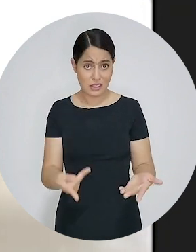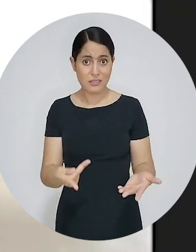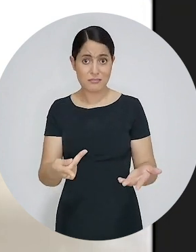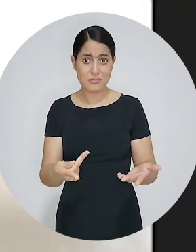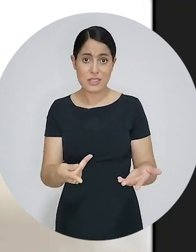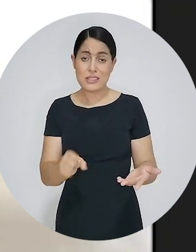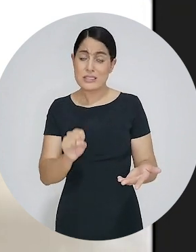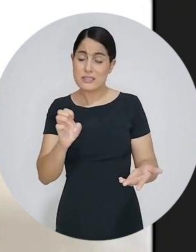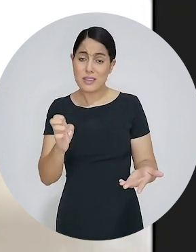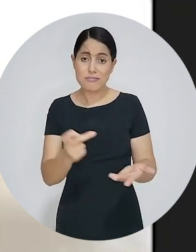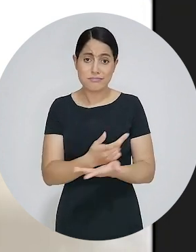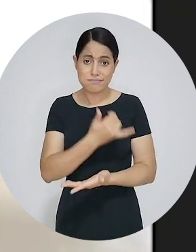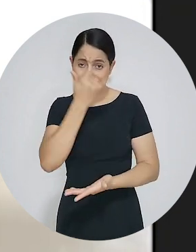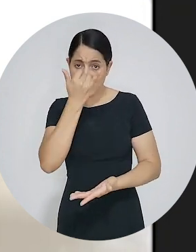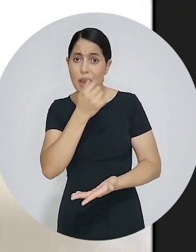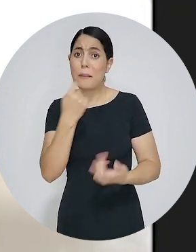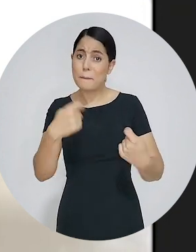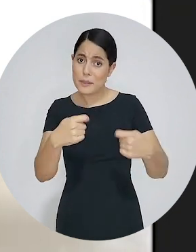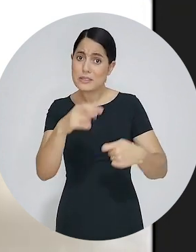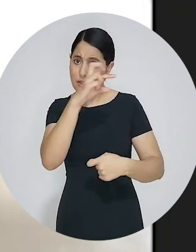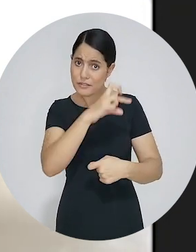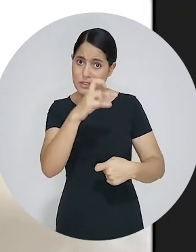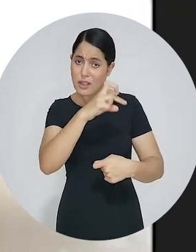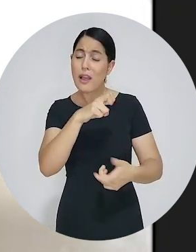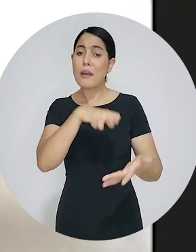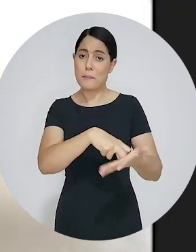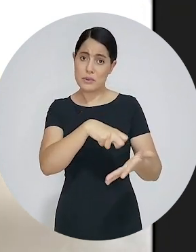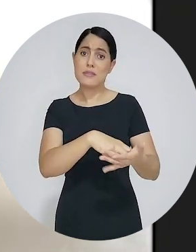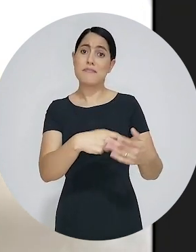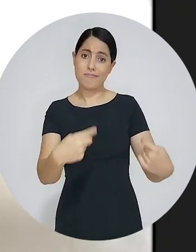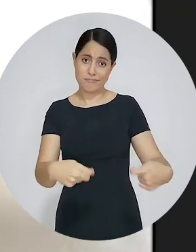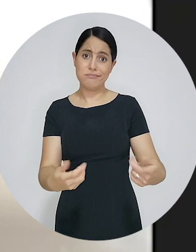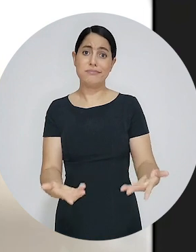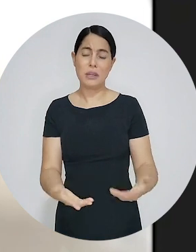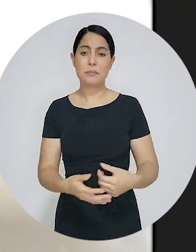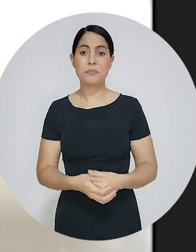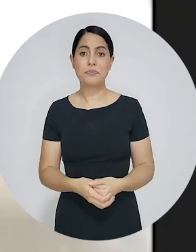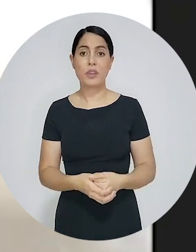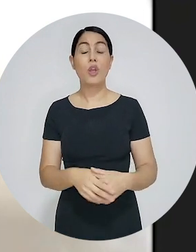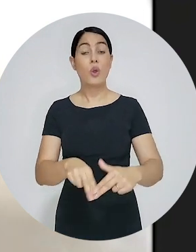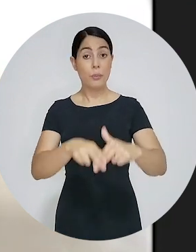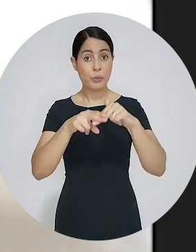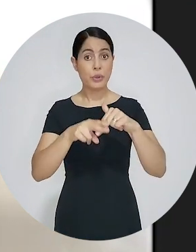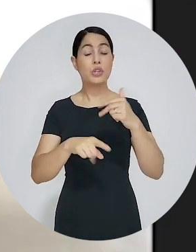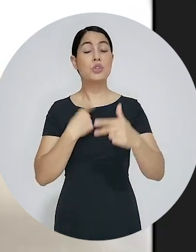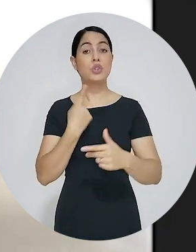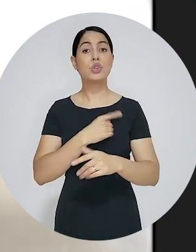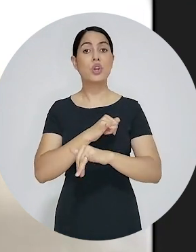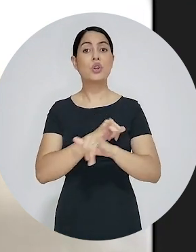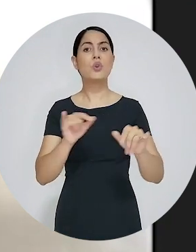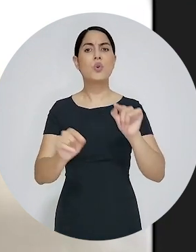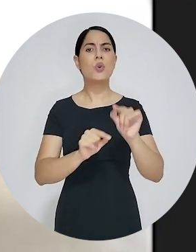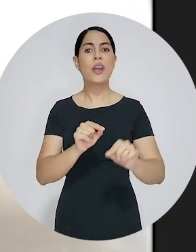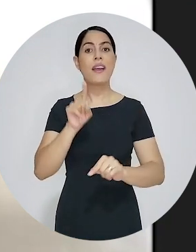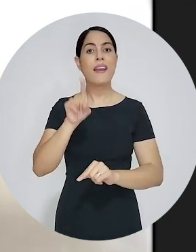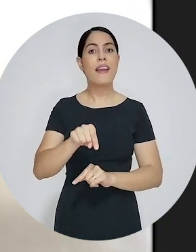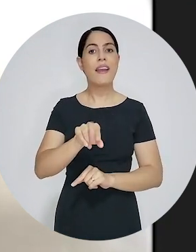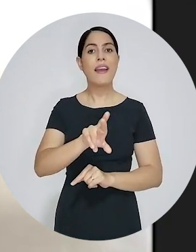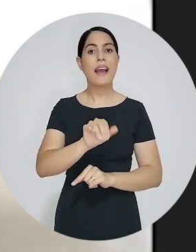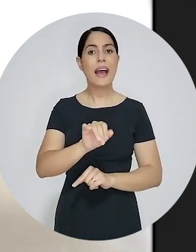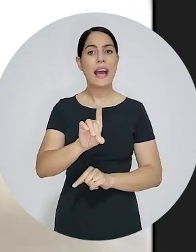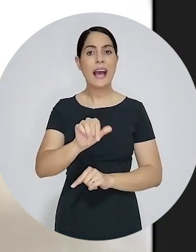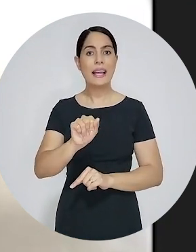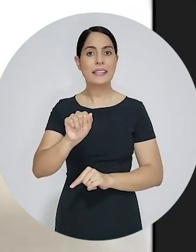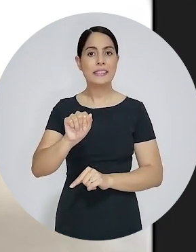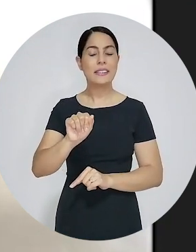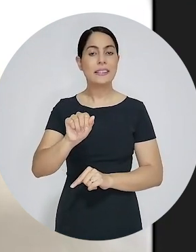aquilo que daqui escapar, que se fiscalize e que se pune. Foi assim com a questão dessa extensão do olho humano, que